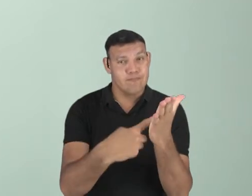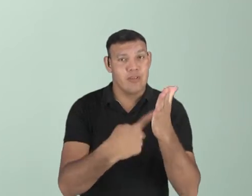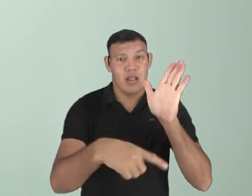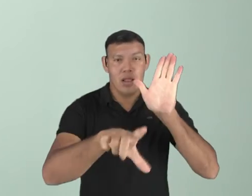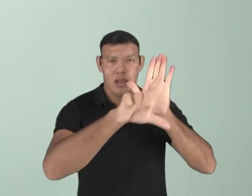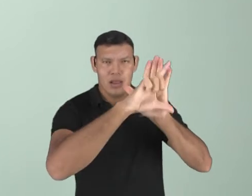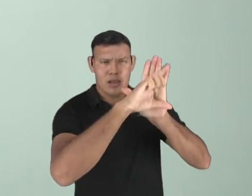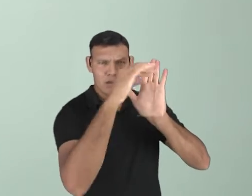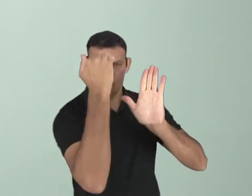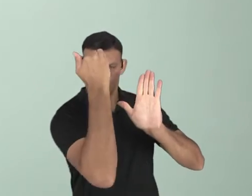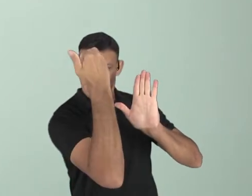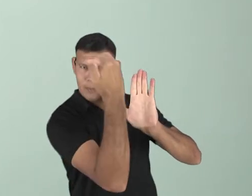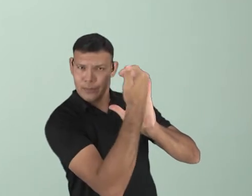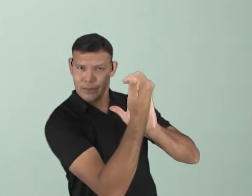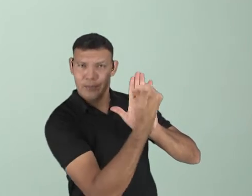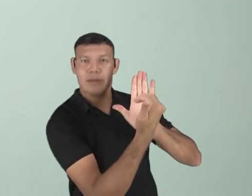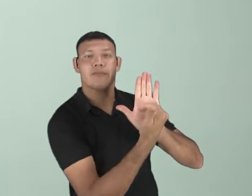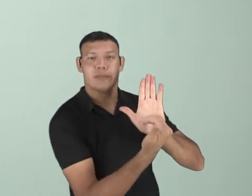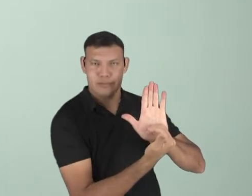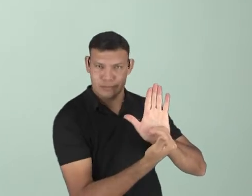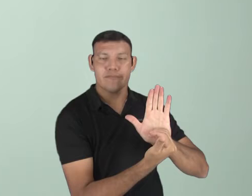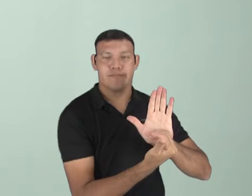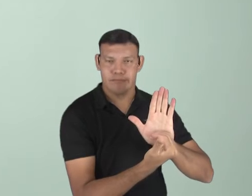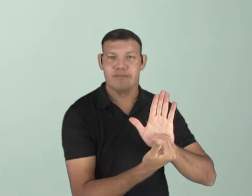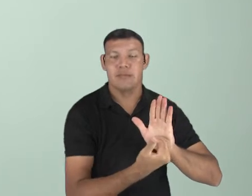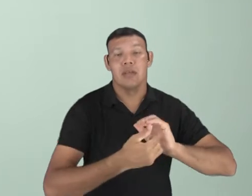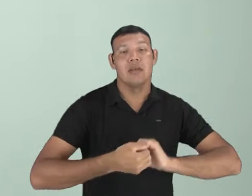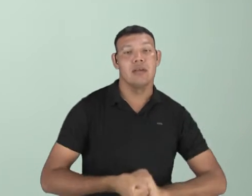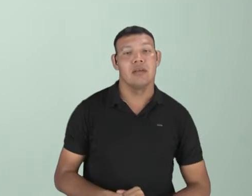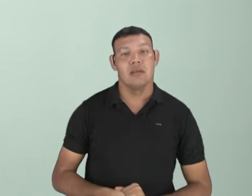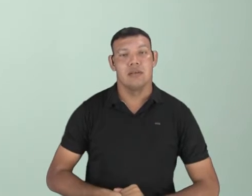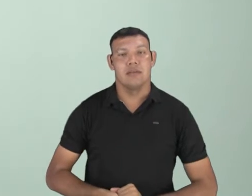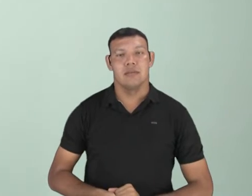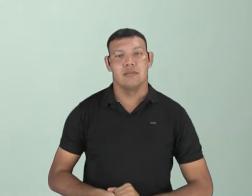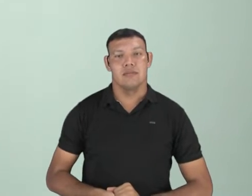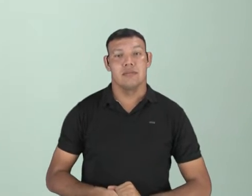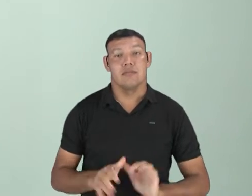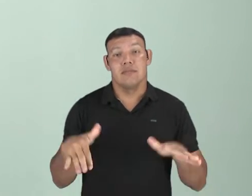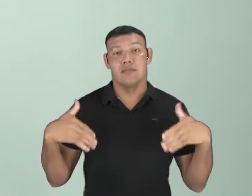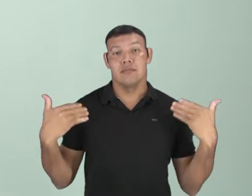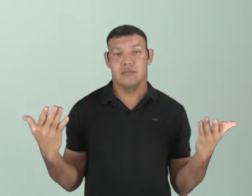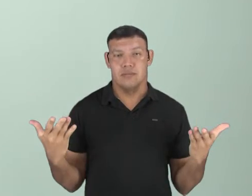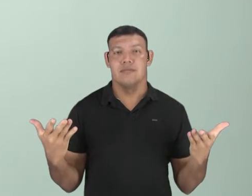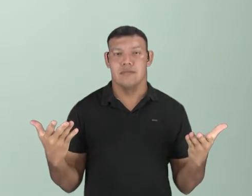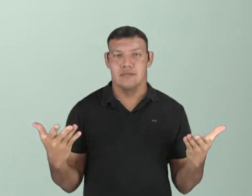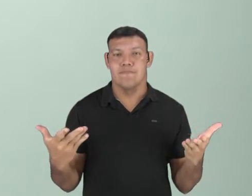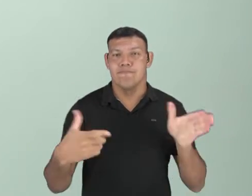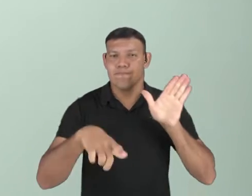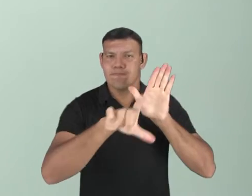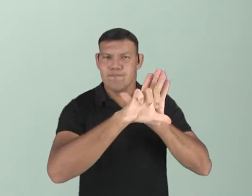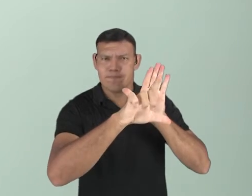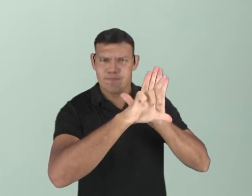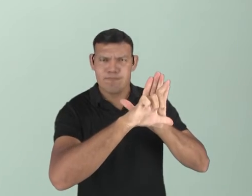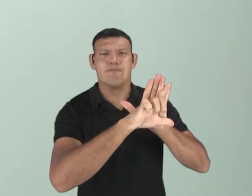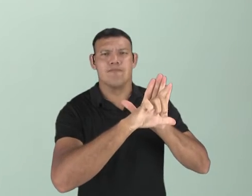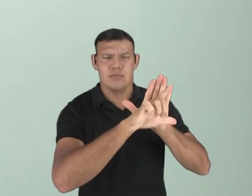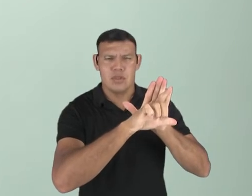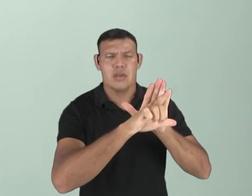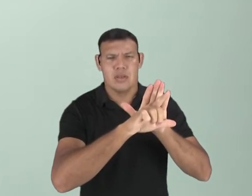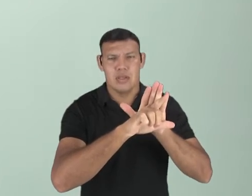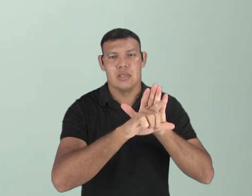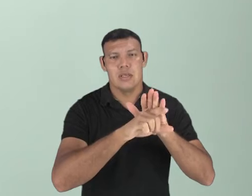as leis autorizam a todos nós fazermos. Ou seja, as leis elas acabam sendo